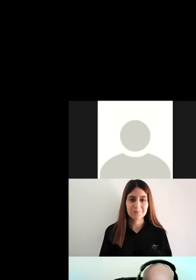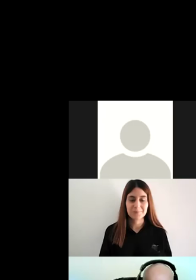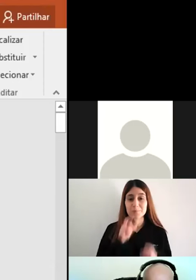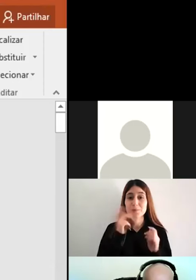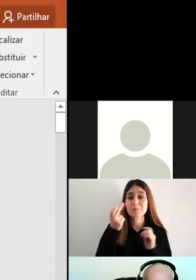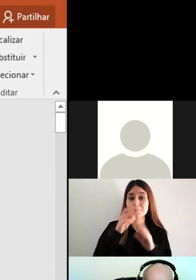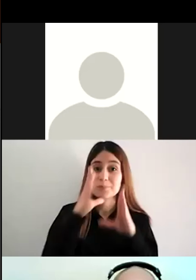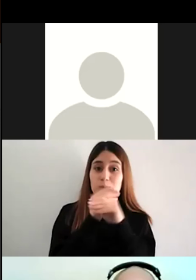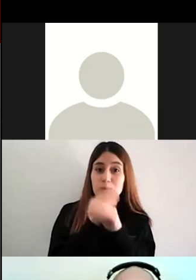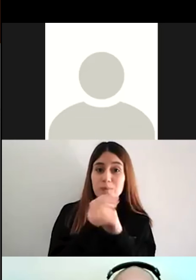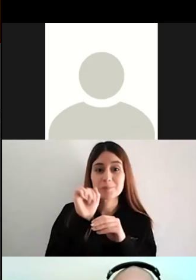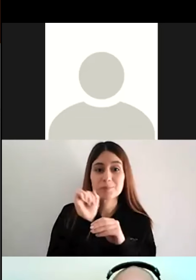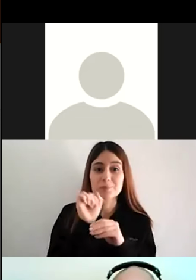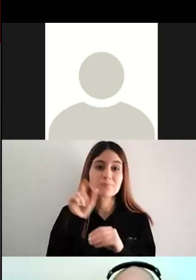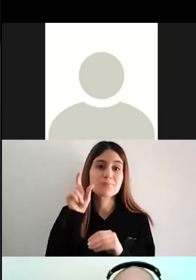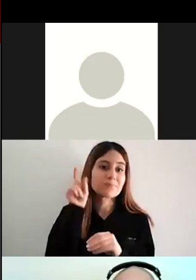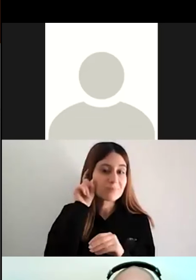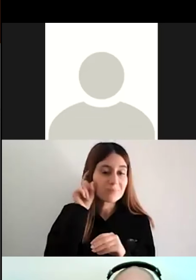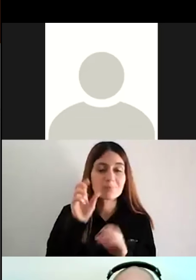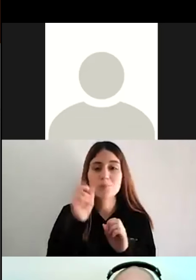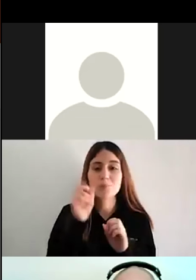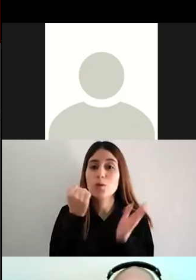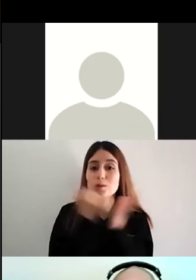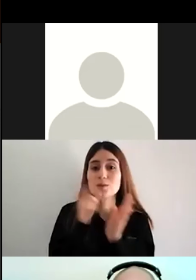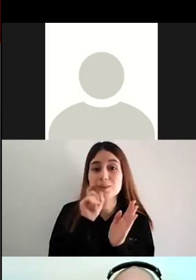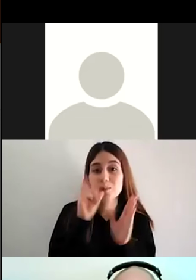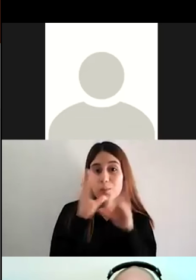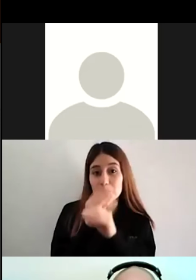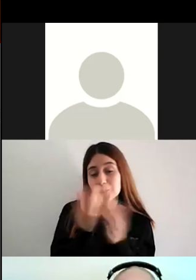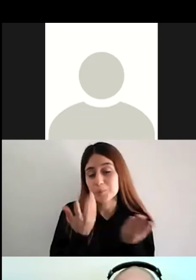e como não temos isso, temos de fazer nosso sapateado.